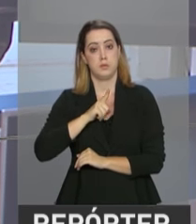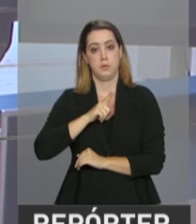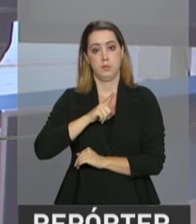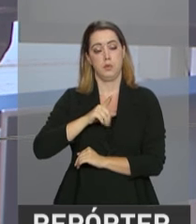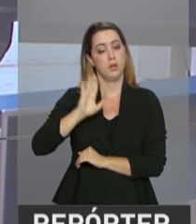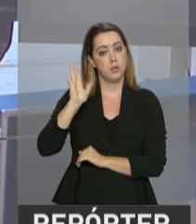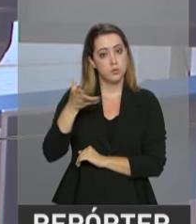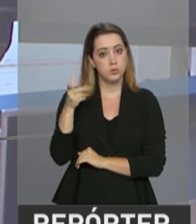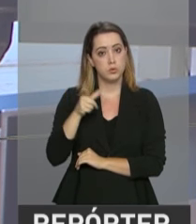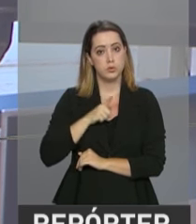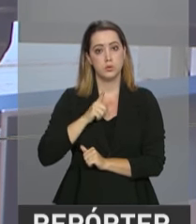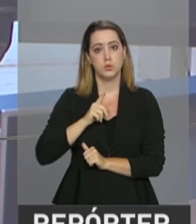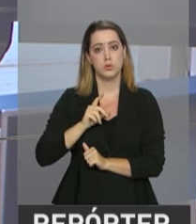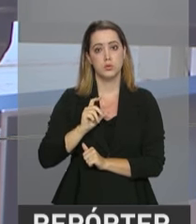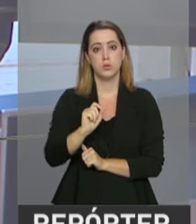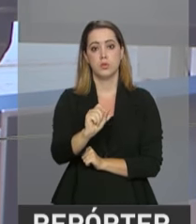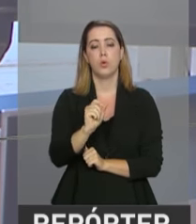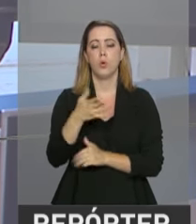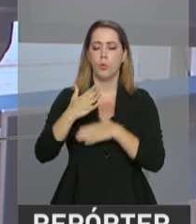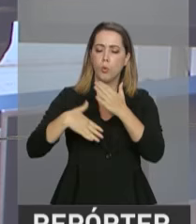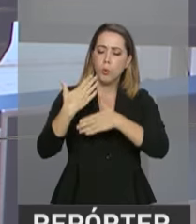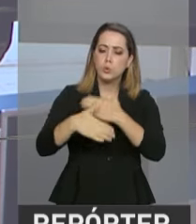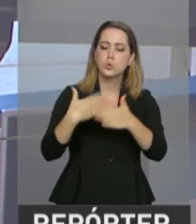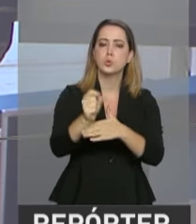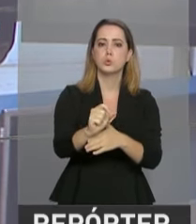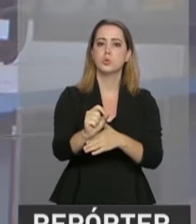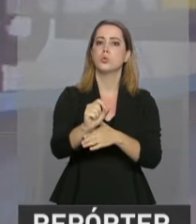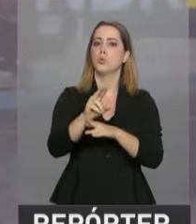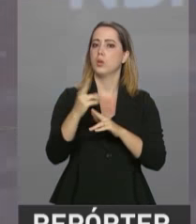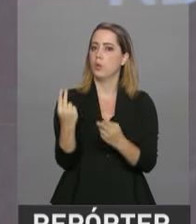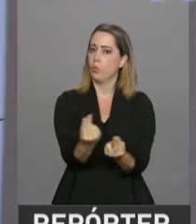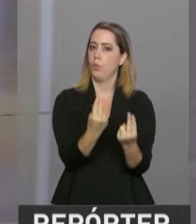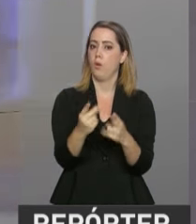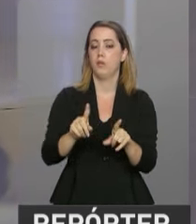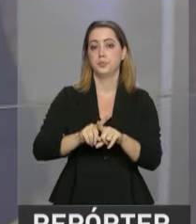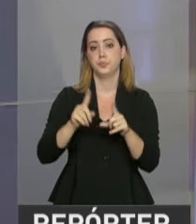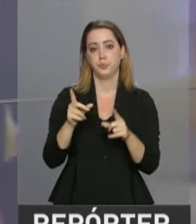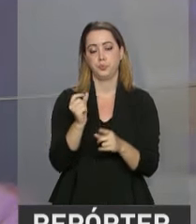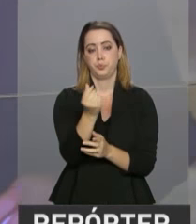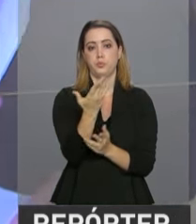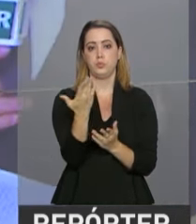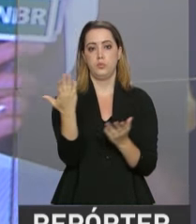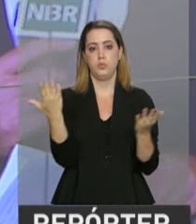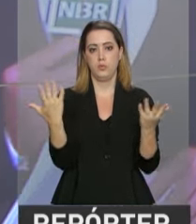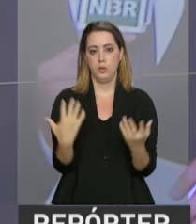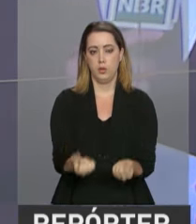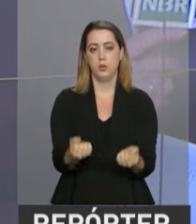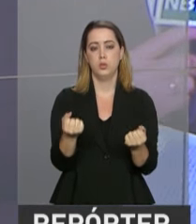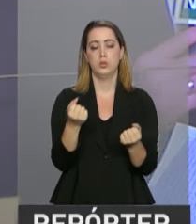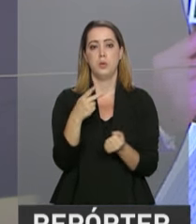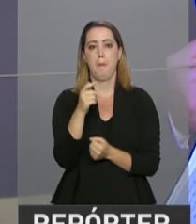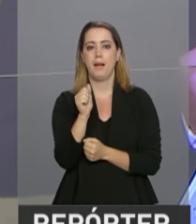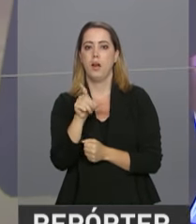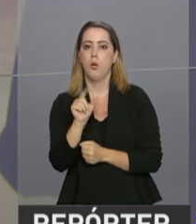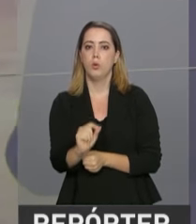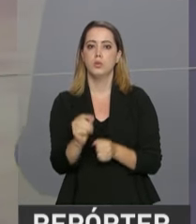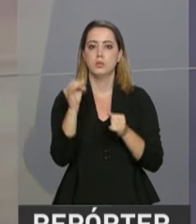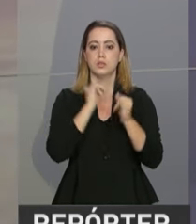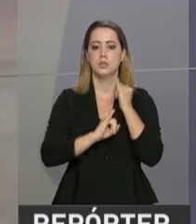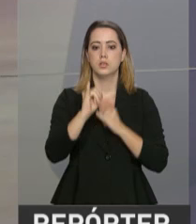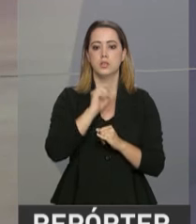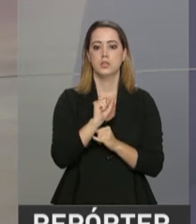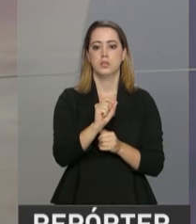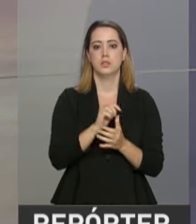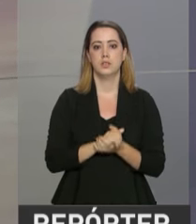cidadãos não serão preservados. Ao vivo, o repórter Paulo Lasálvia tem as informações para a gente. Paulo, cometi um